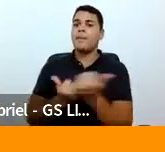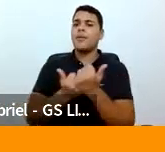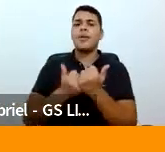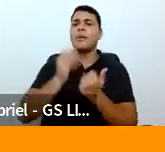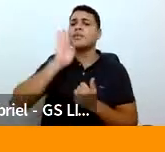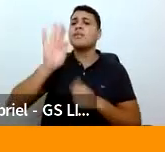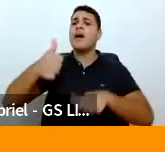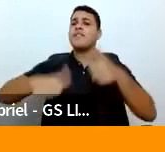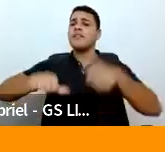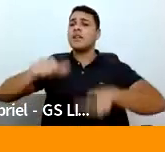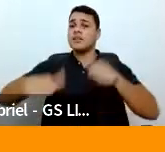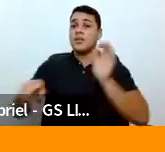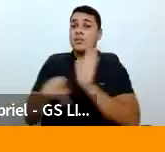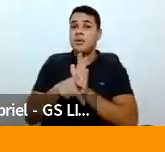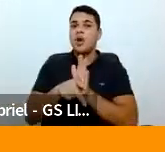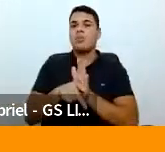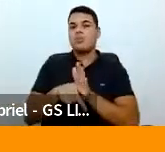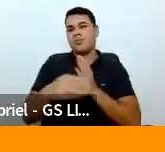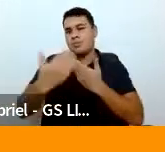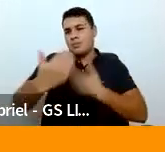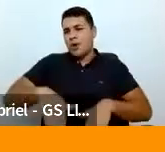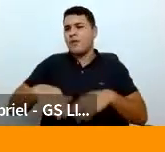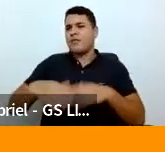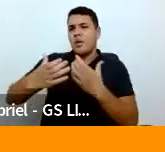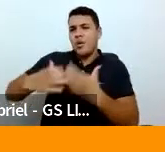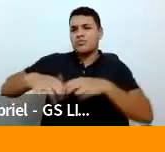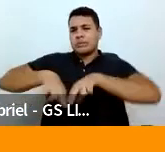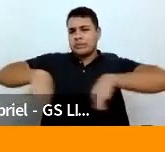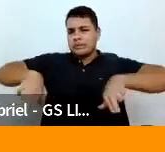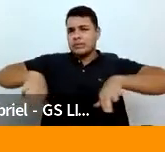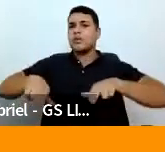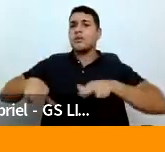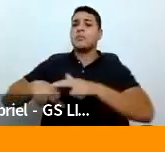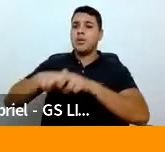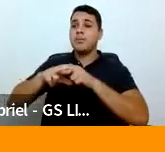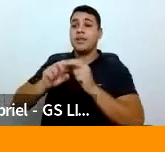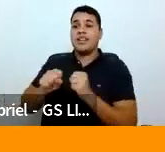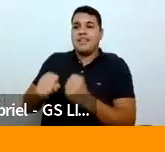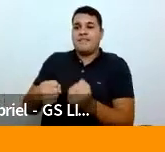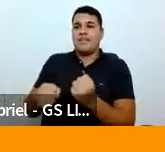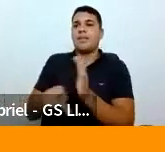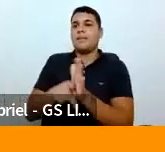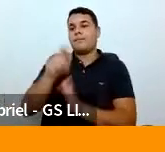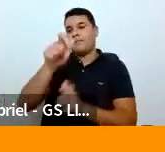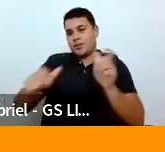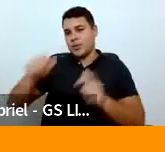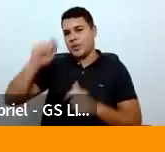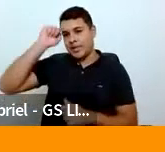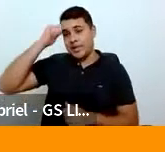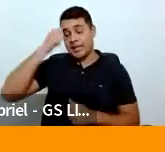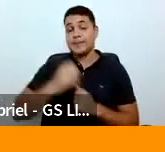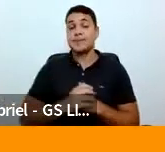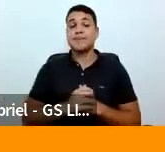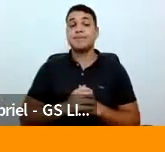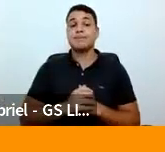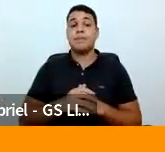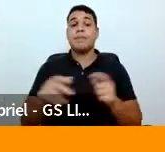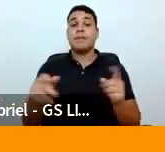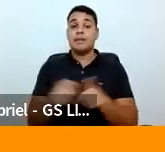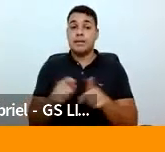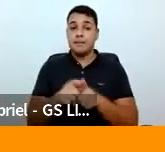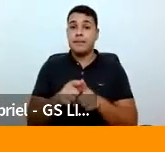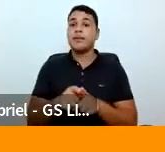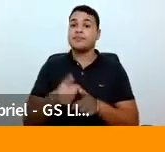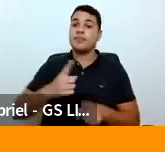para contribuir nesse processo de defesa das ações afirmativas, no caso das pessoas negras, assim como a gente tem contribuído também